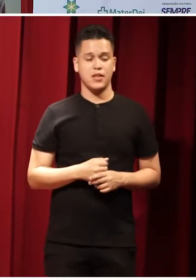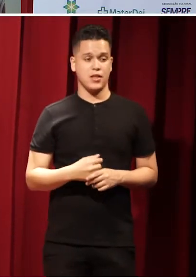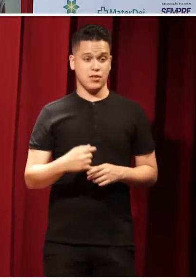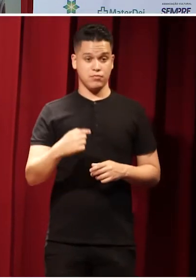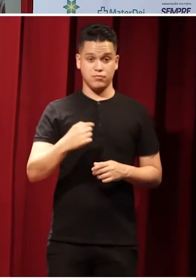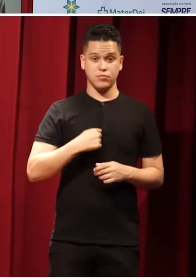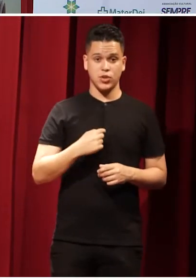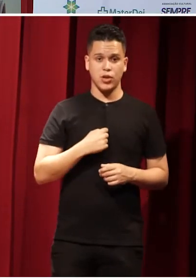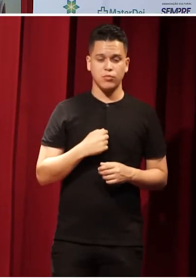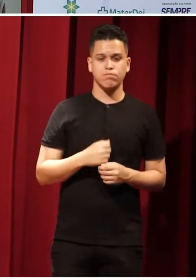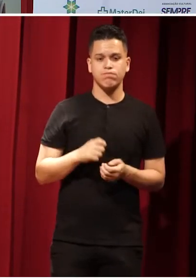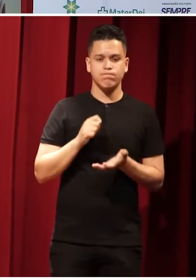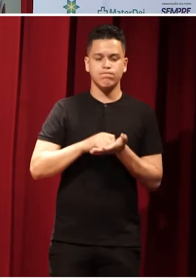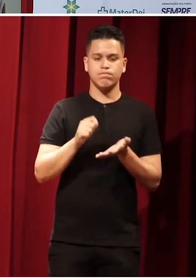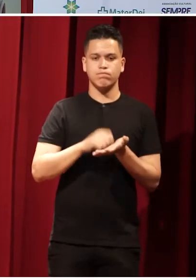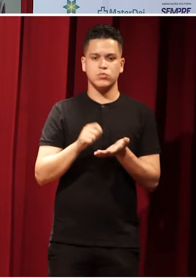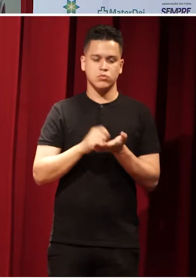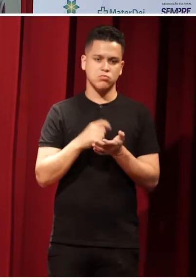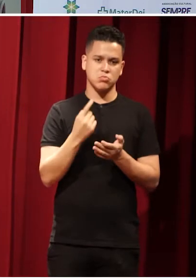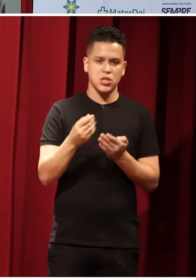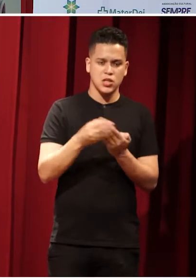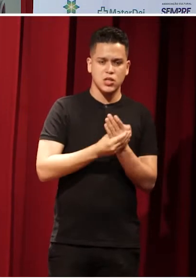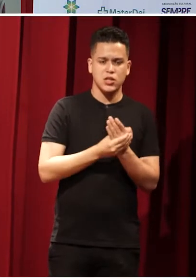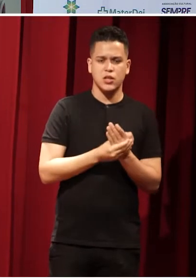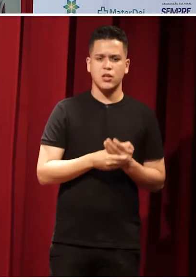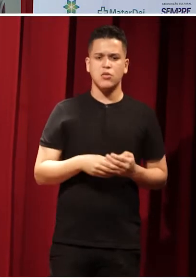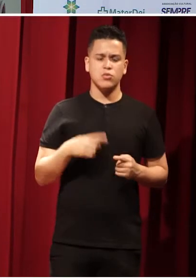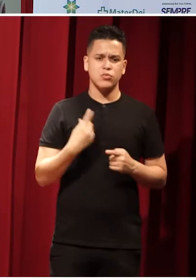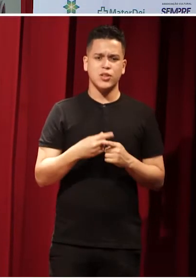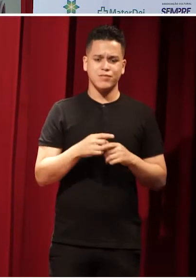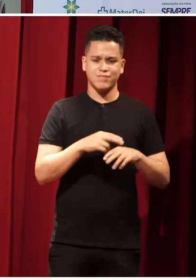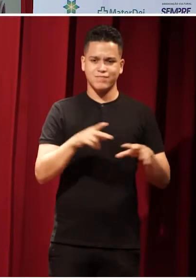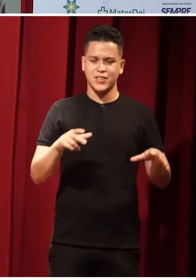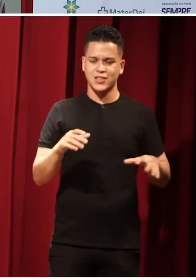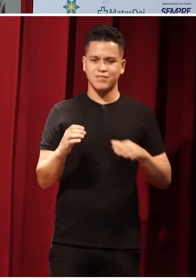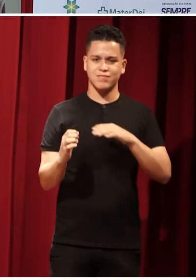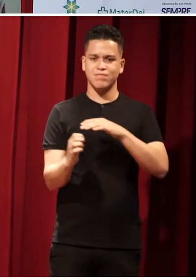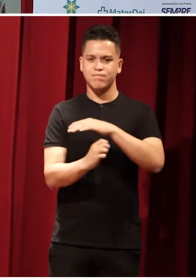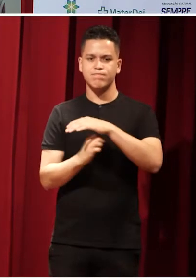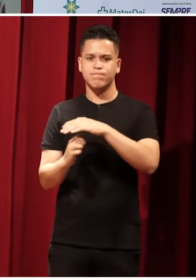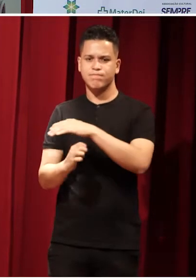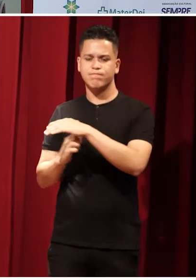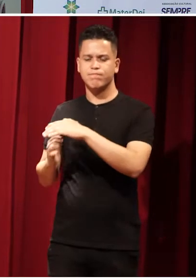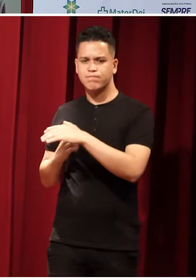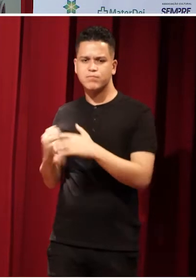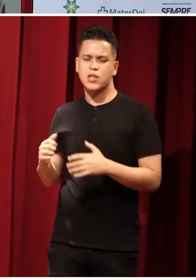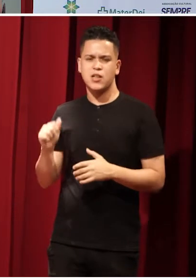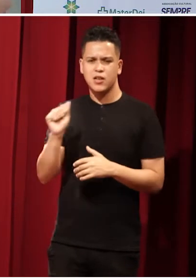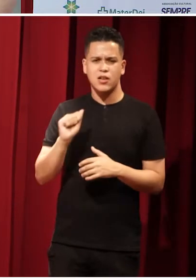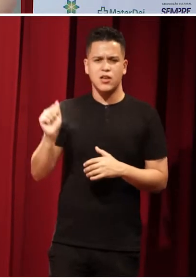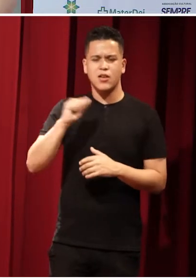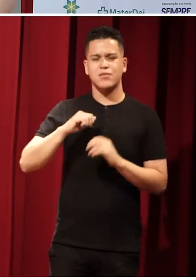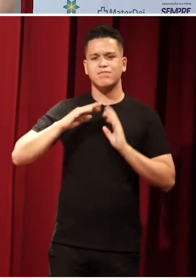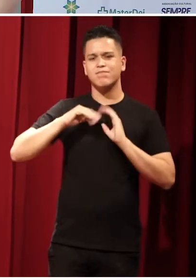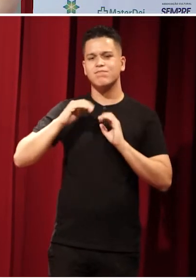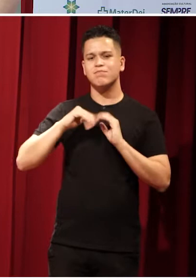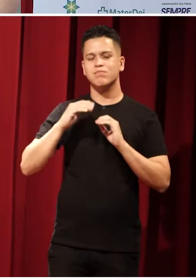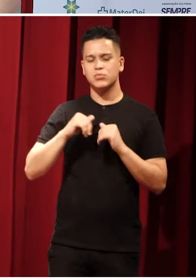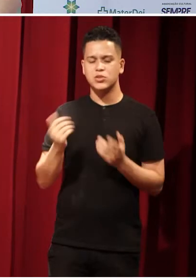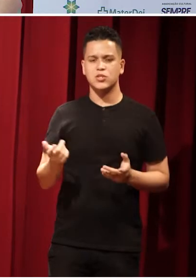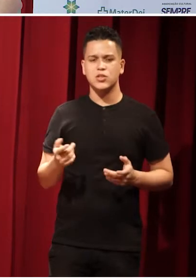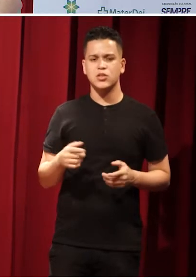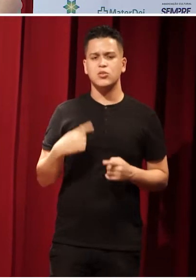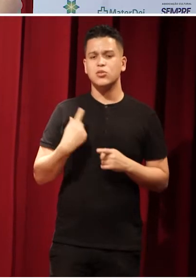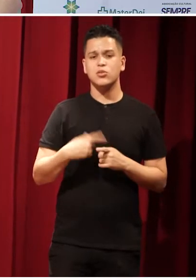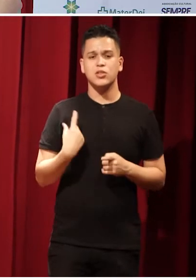de 7 organizações não governamentais como um documento para